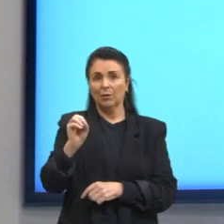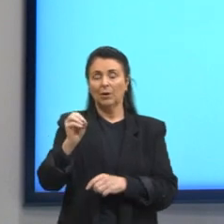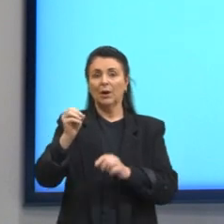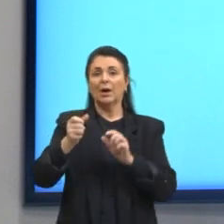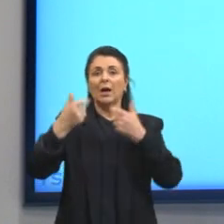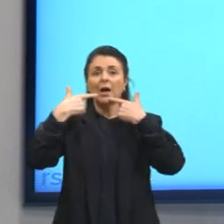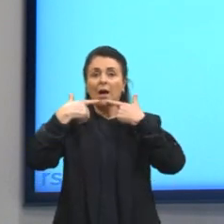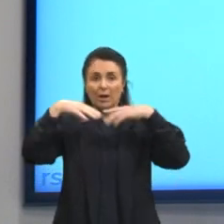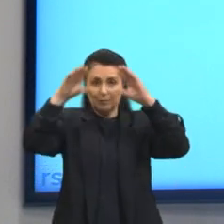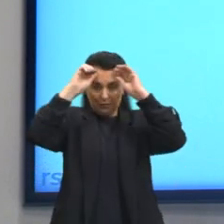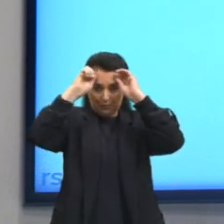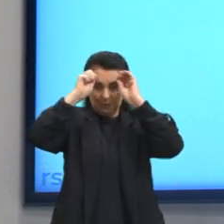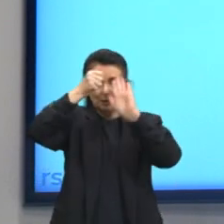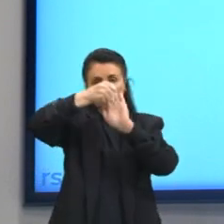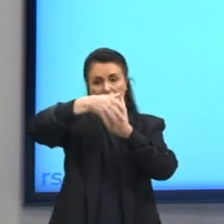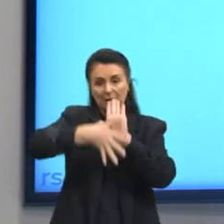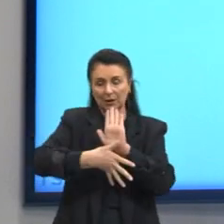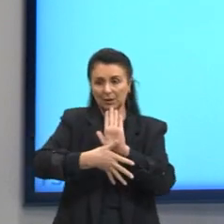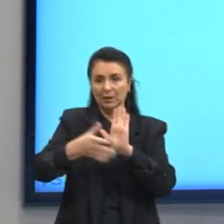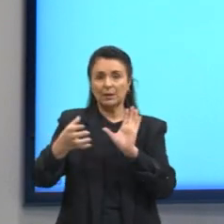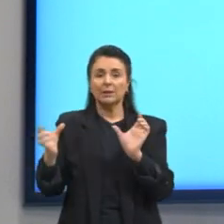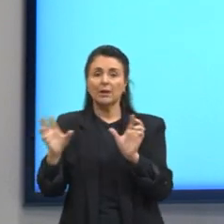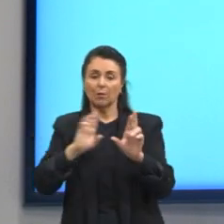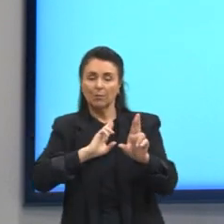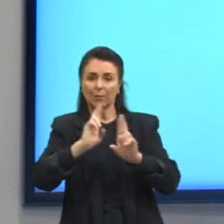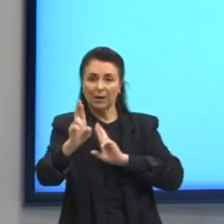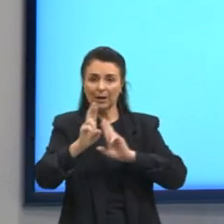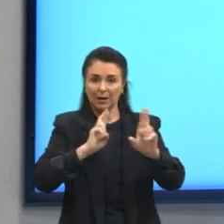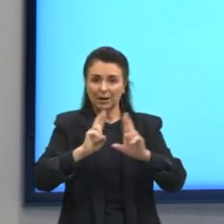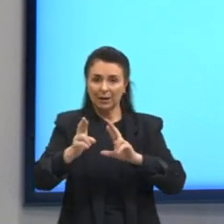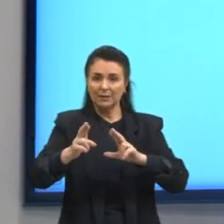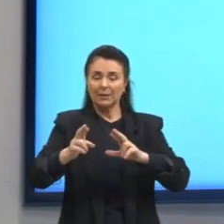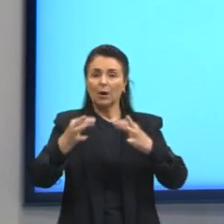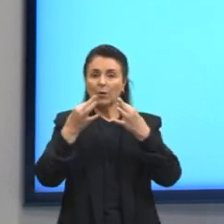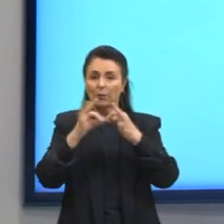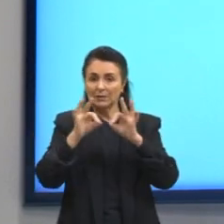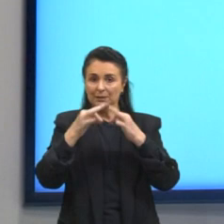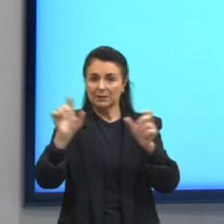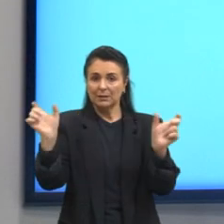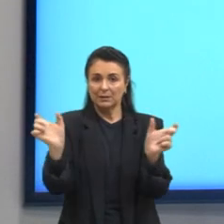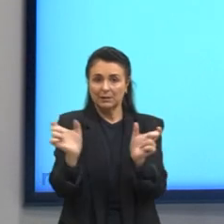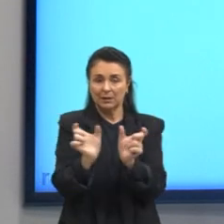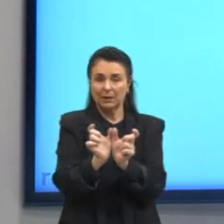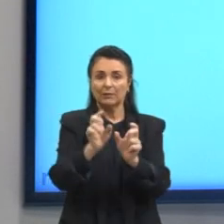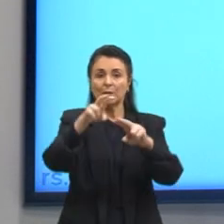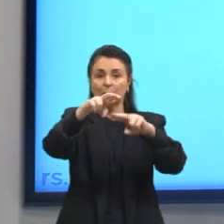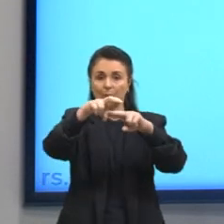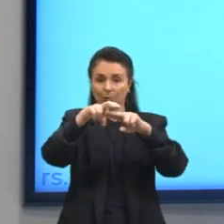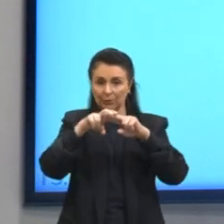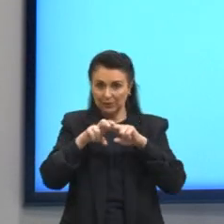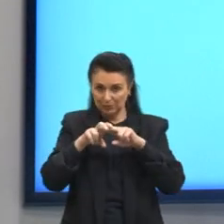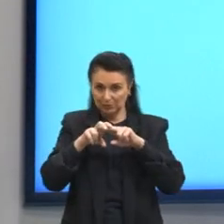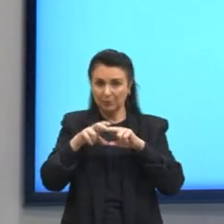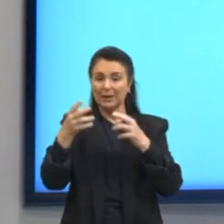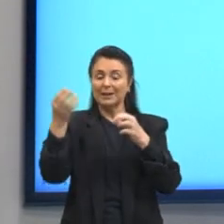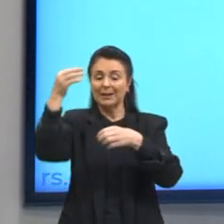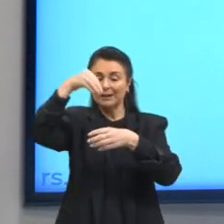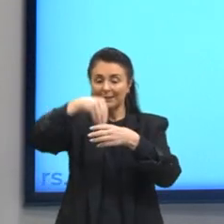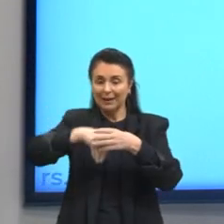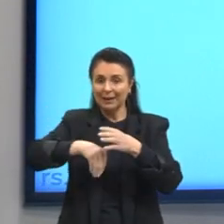uma figura de linguagem que está relacionada com a sintaxe das frases por esse motivo nela tá dentro das figuras de sintaxe